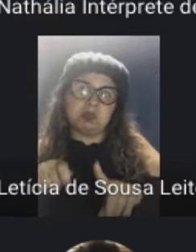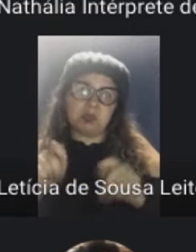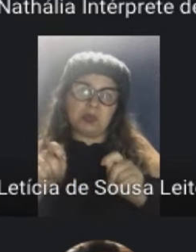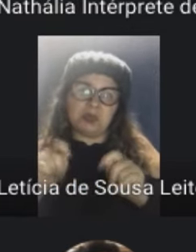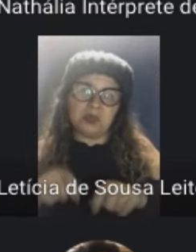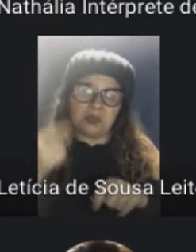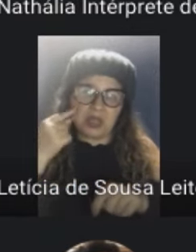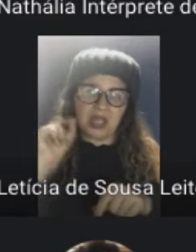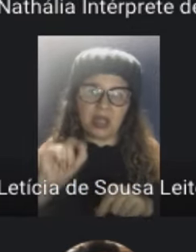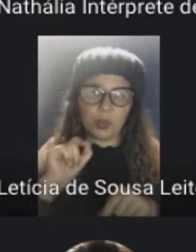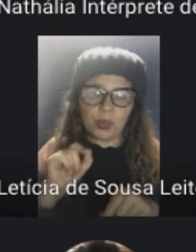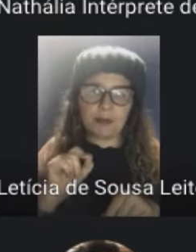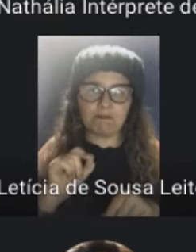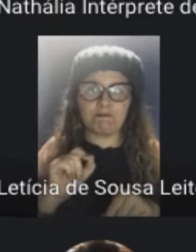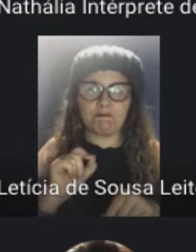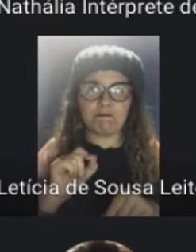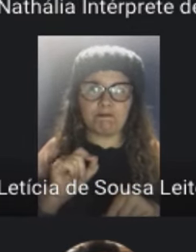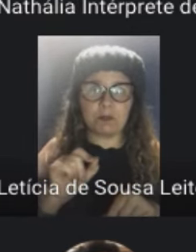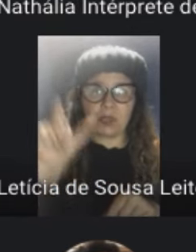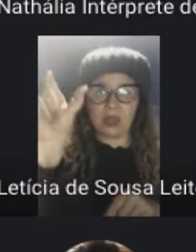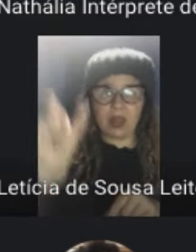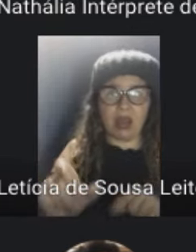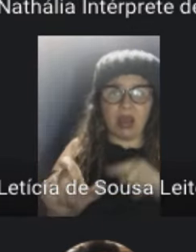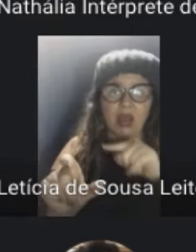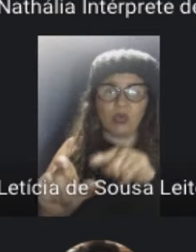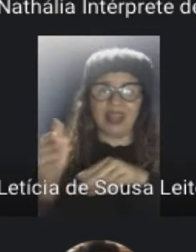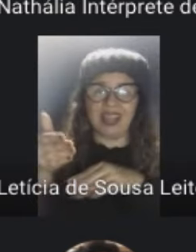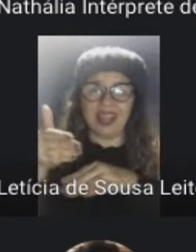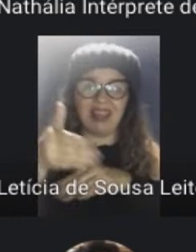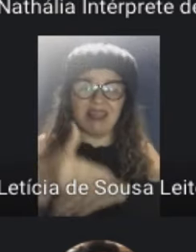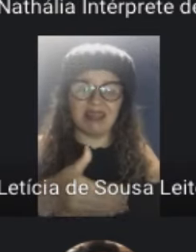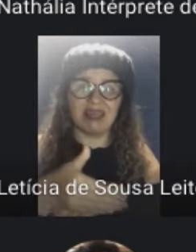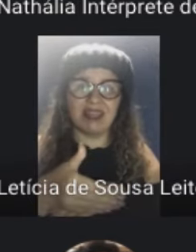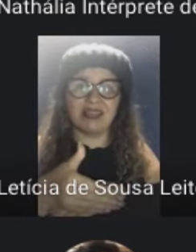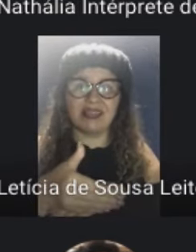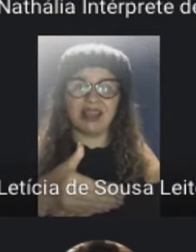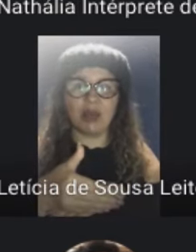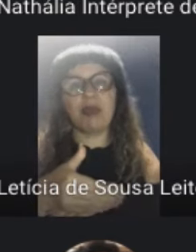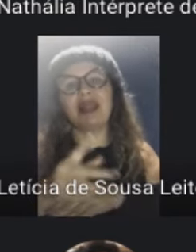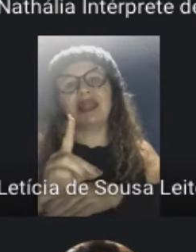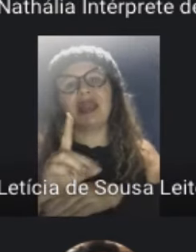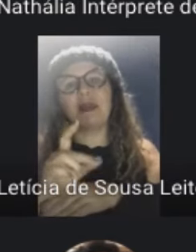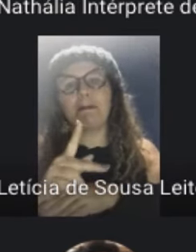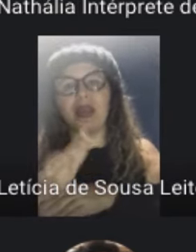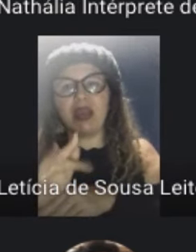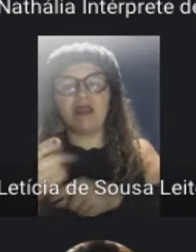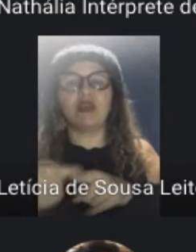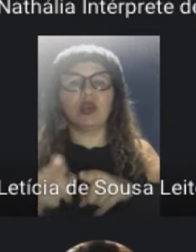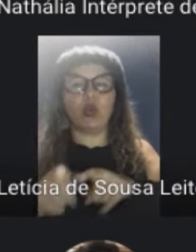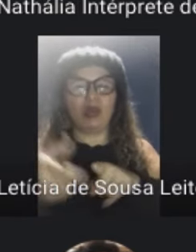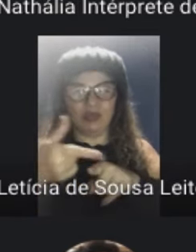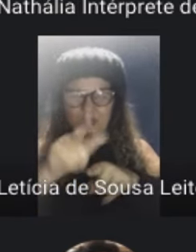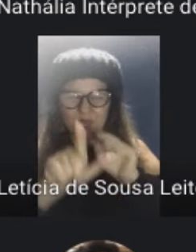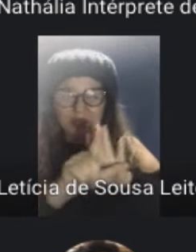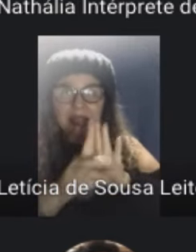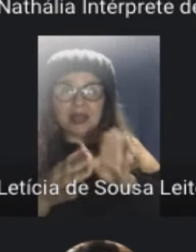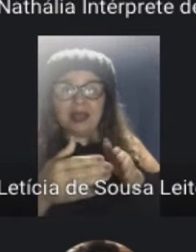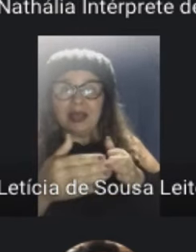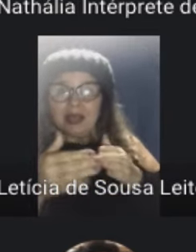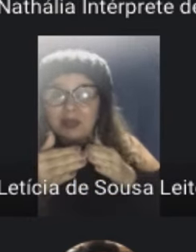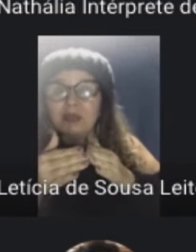seria, tá, alguém ingressar com uma DPF, tal qual foi feito com a lei de imprensa, e pedir a declaração